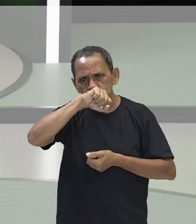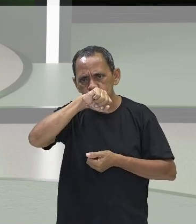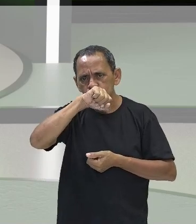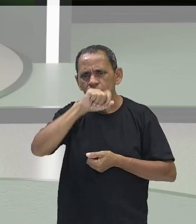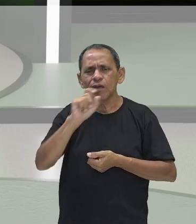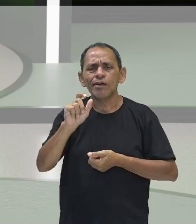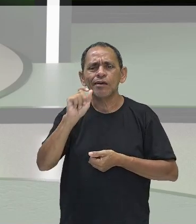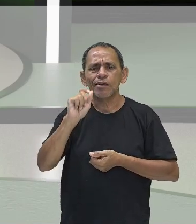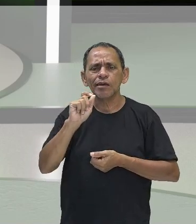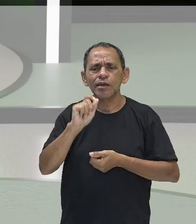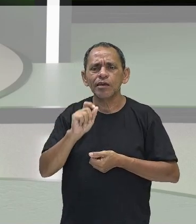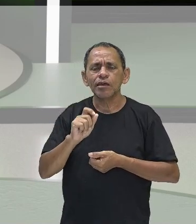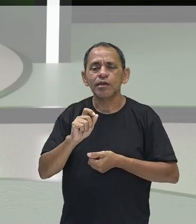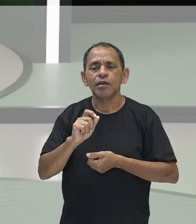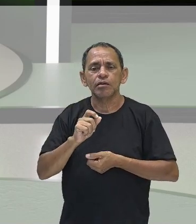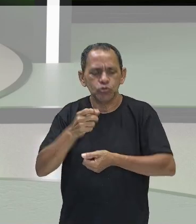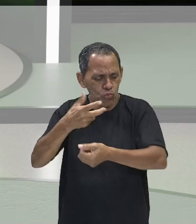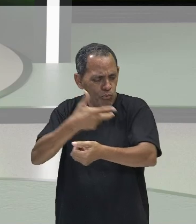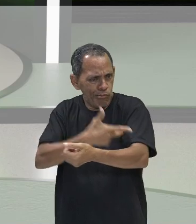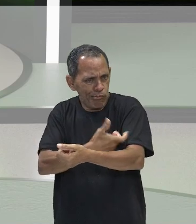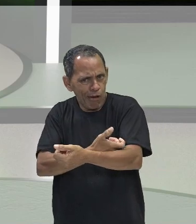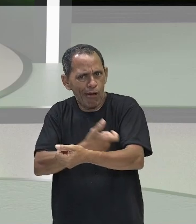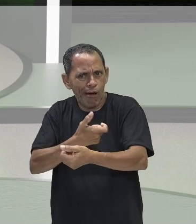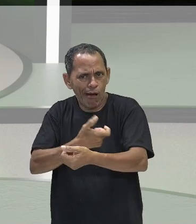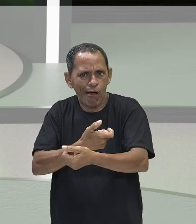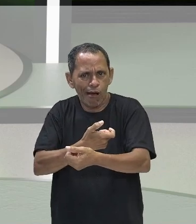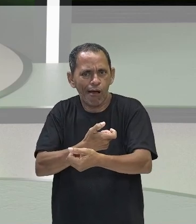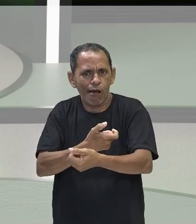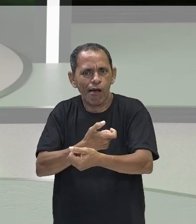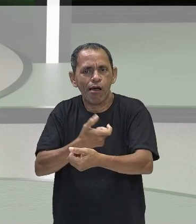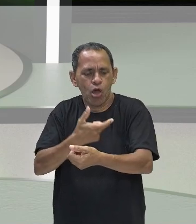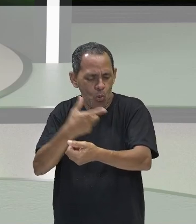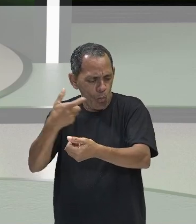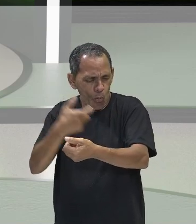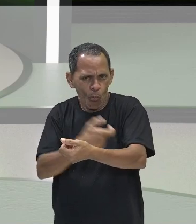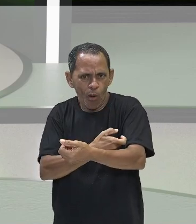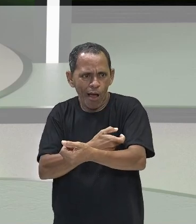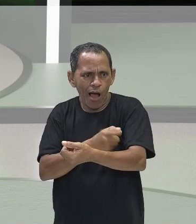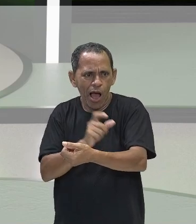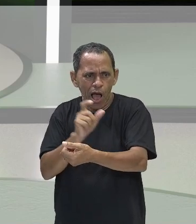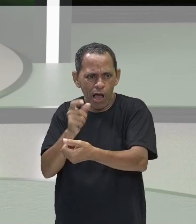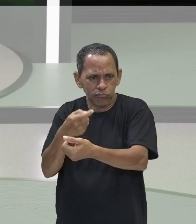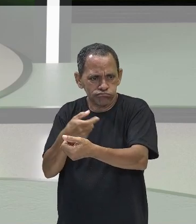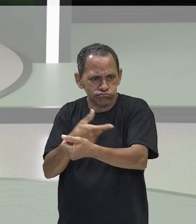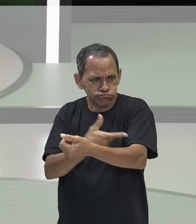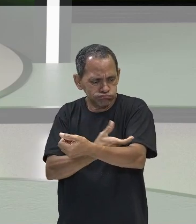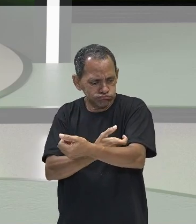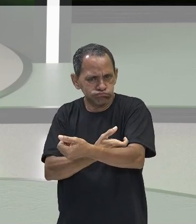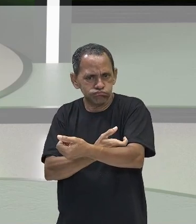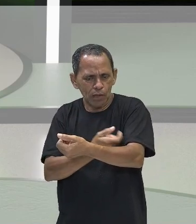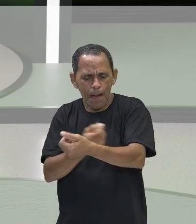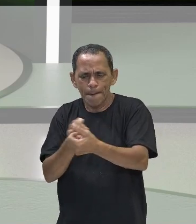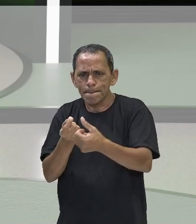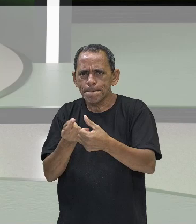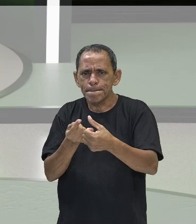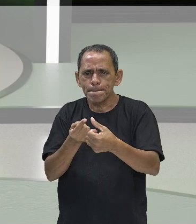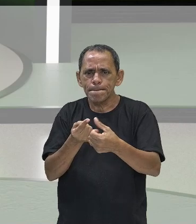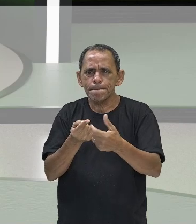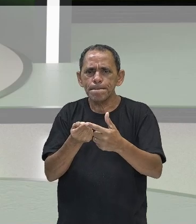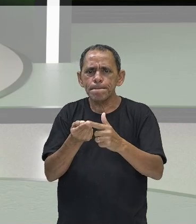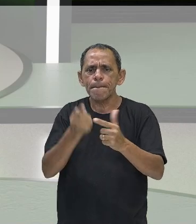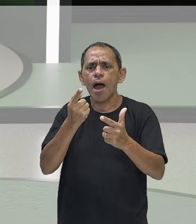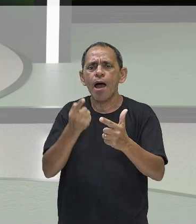ali aquele exame em que uma microagulha deu uma espetadinha na ponta do dedo, né, para poder fazer